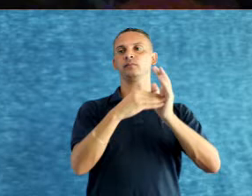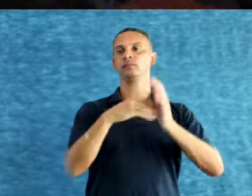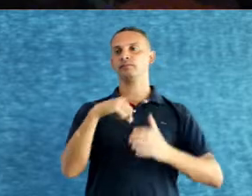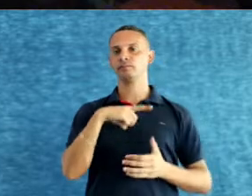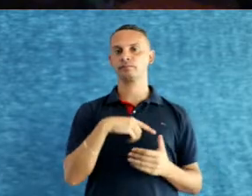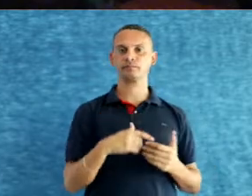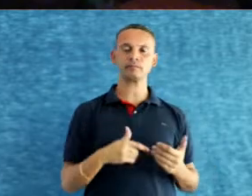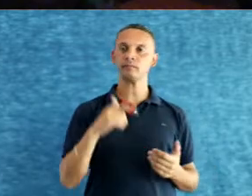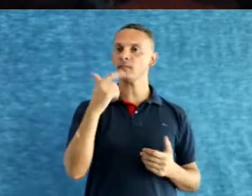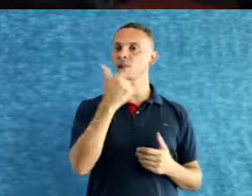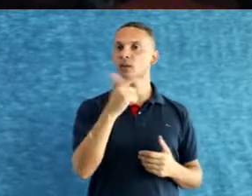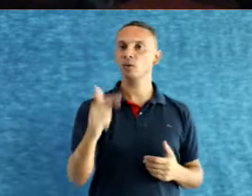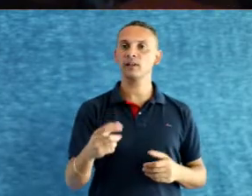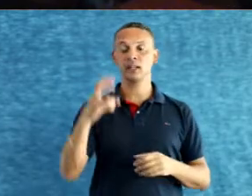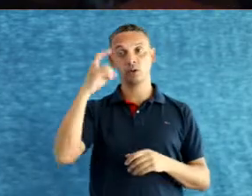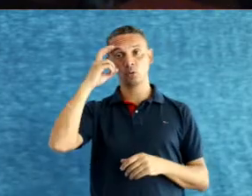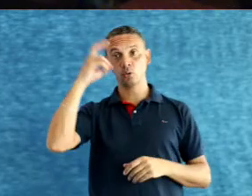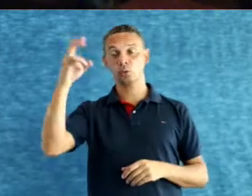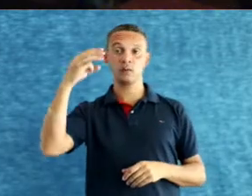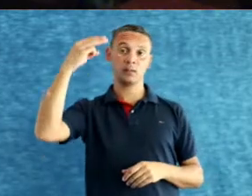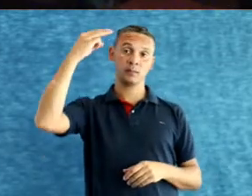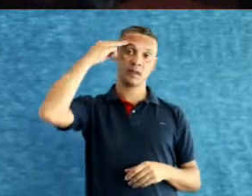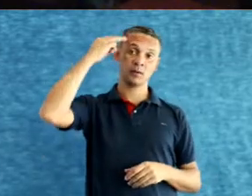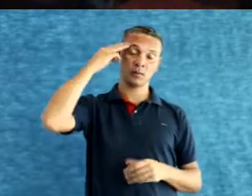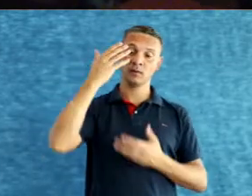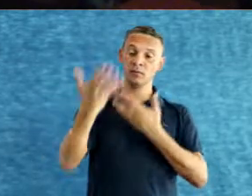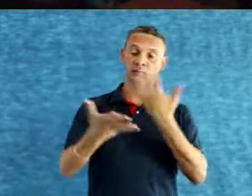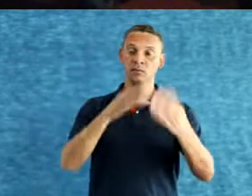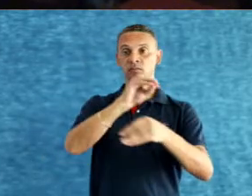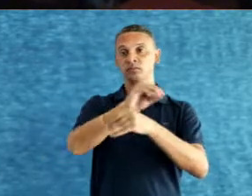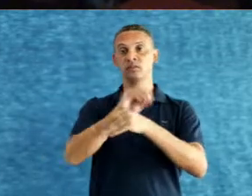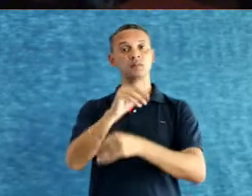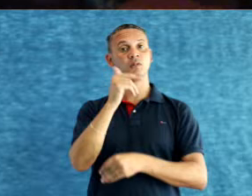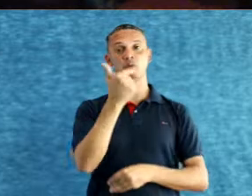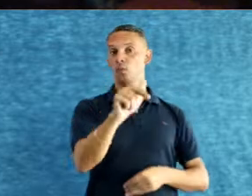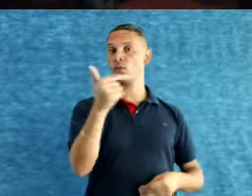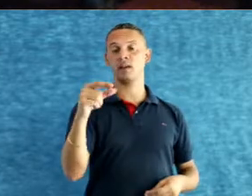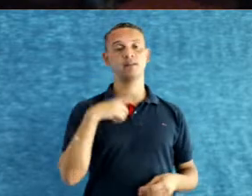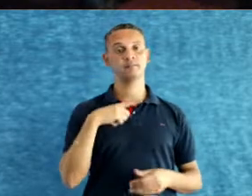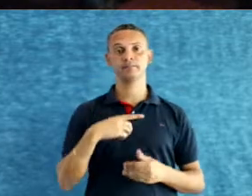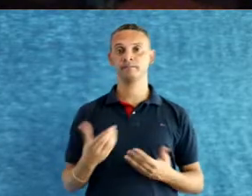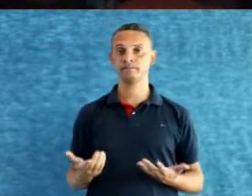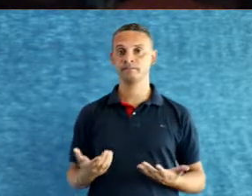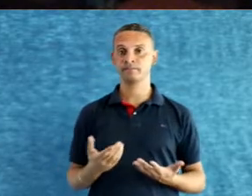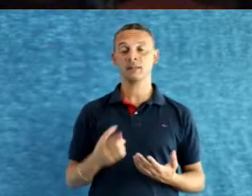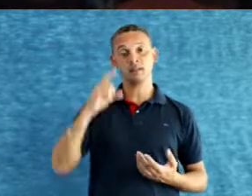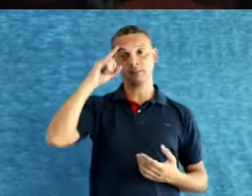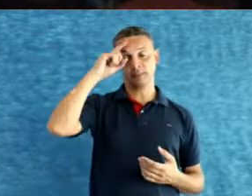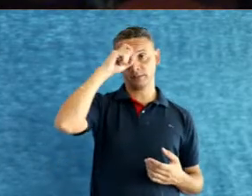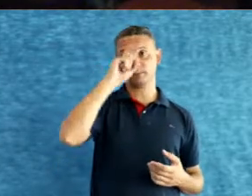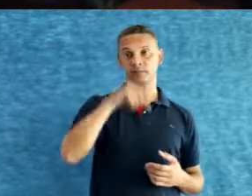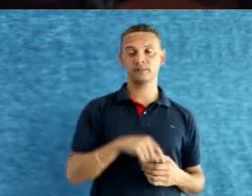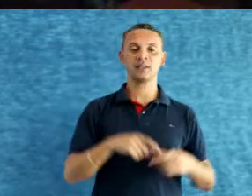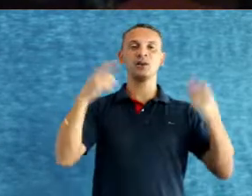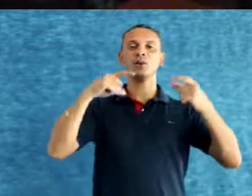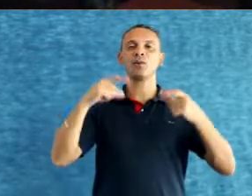chega também. É interessante isso. Você pesquisa, depois a pesquisa vai chegando. E